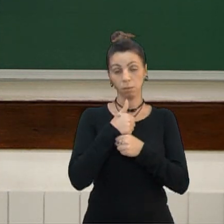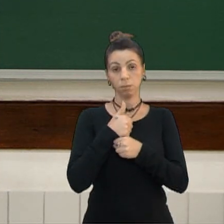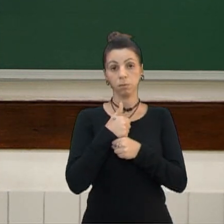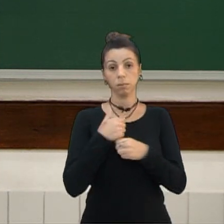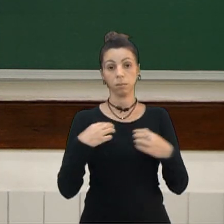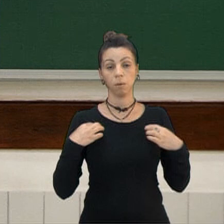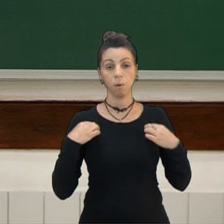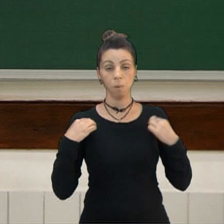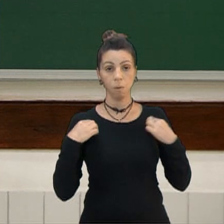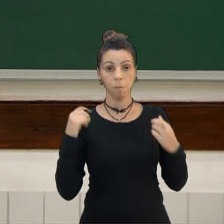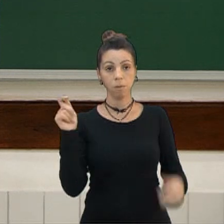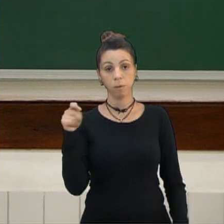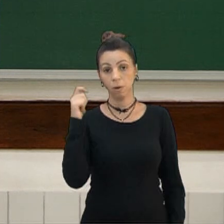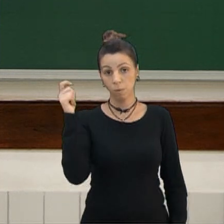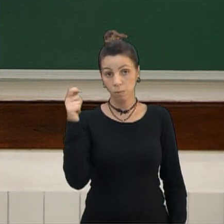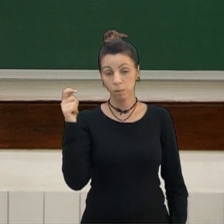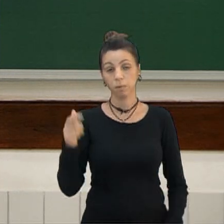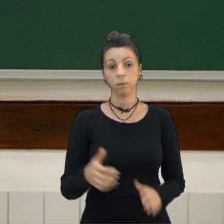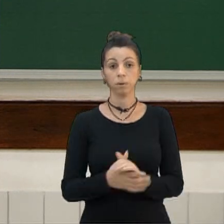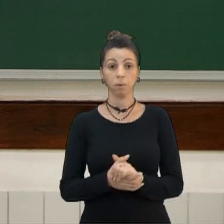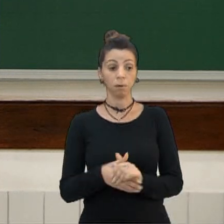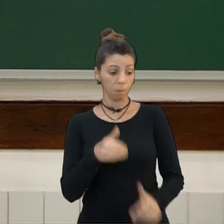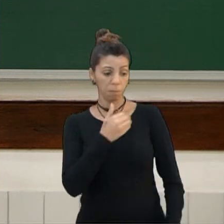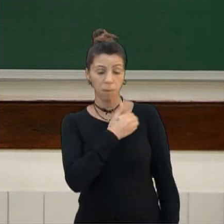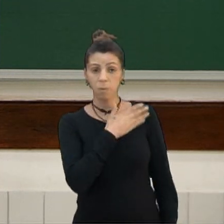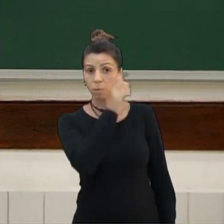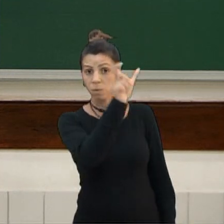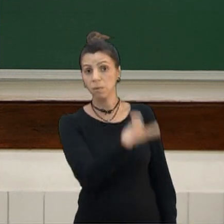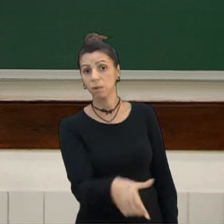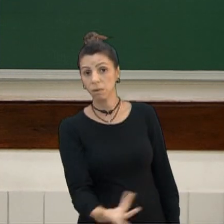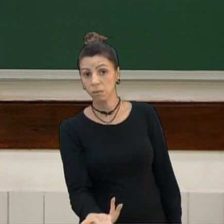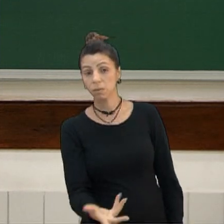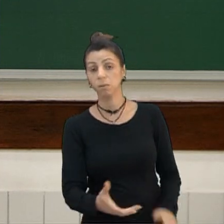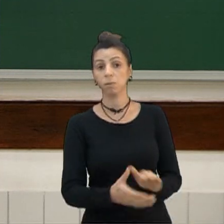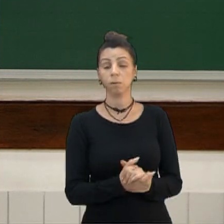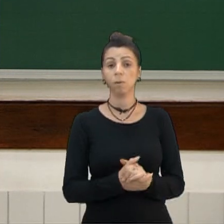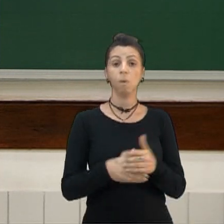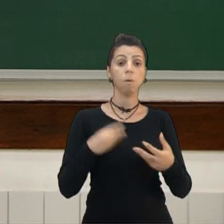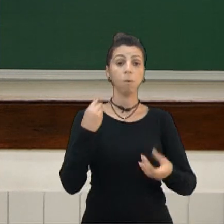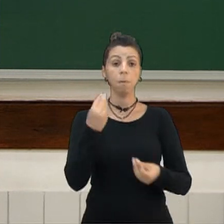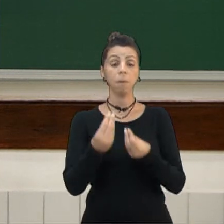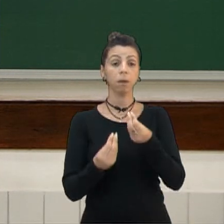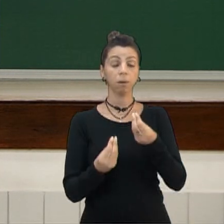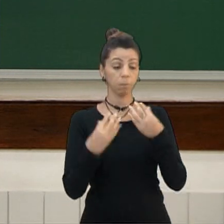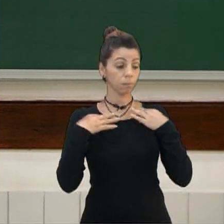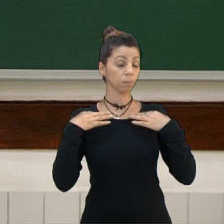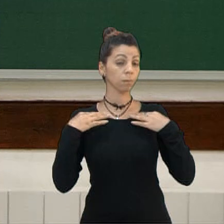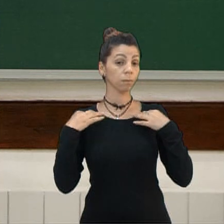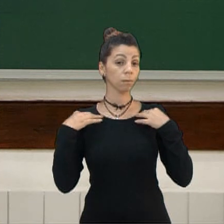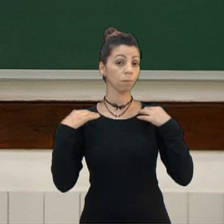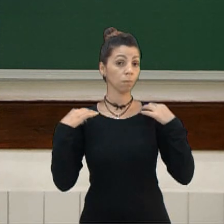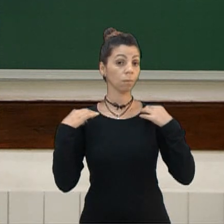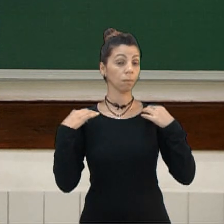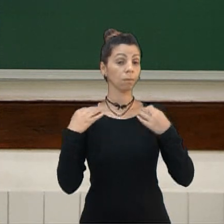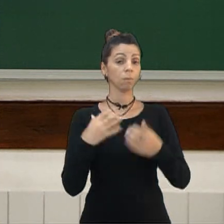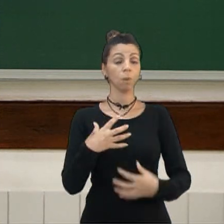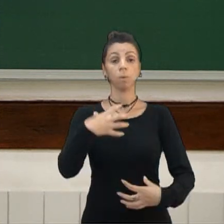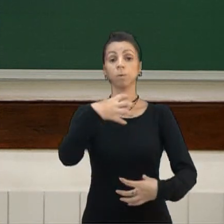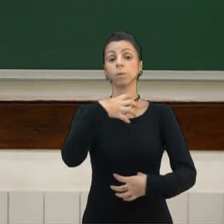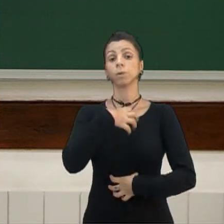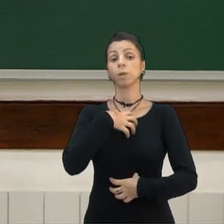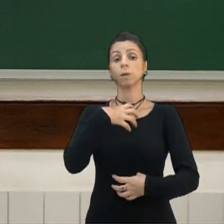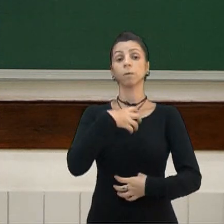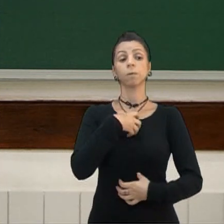gaúcho, né? Ela está tendo um certo preconceito também com a forma como a pessoa se veste, a forma como a pessoa